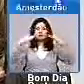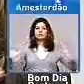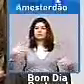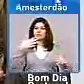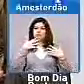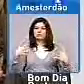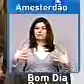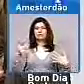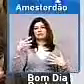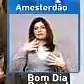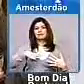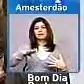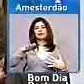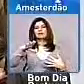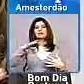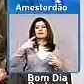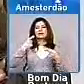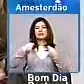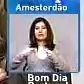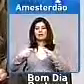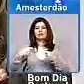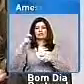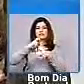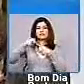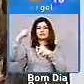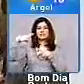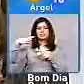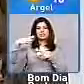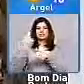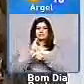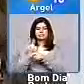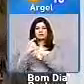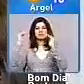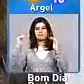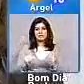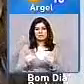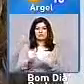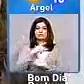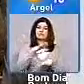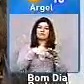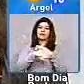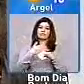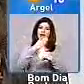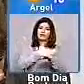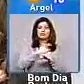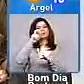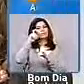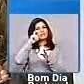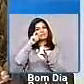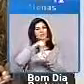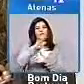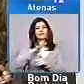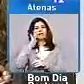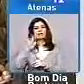querem minimizar os custos energéticos desses edifícios. Por isso mesmo estão a tentar